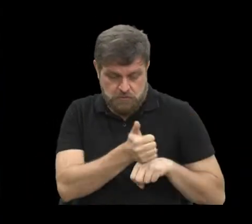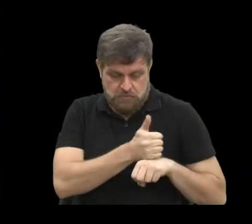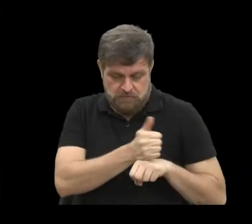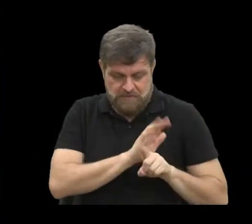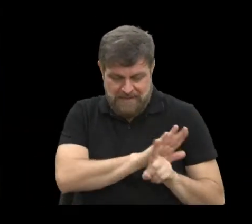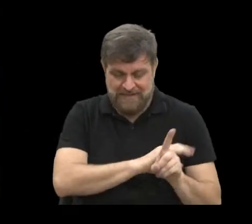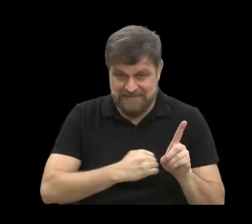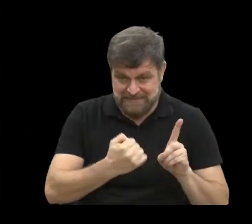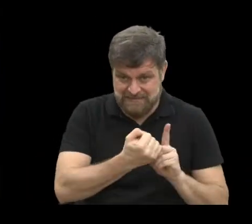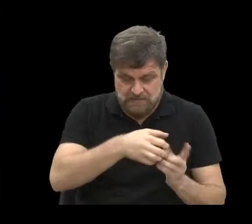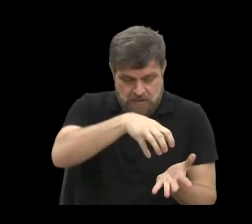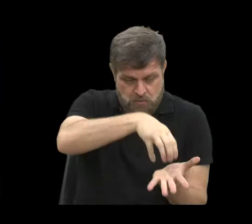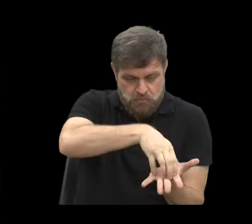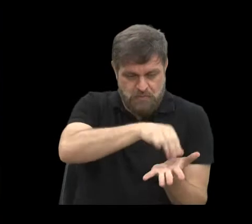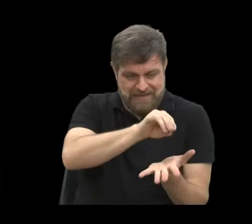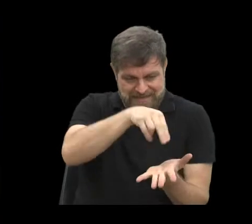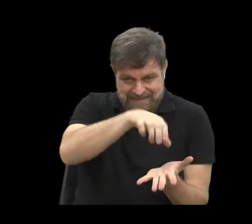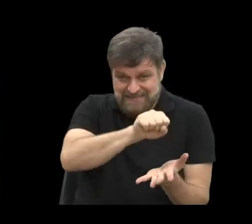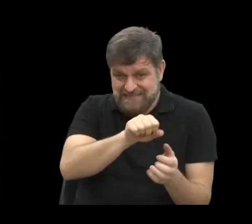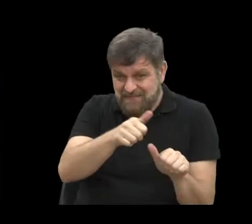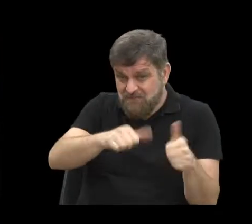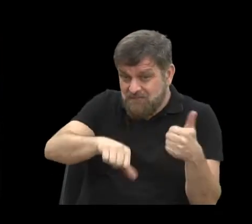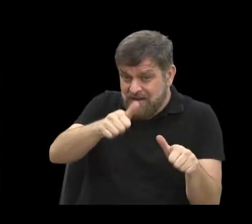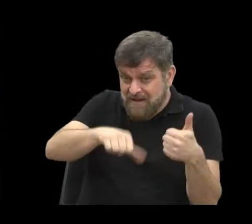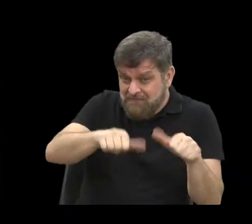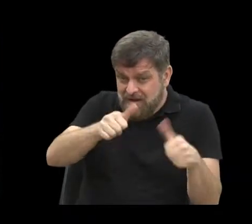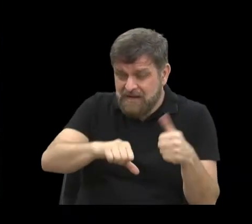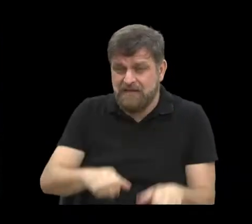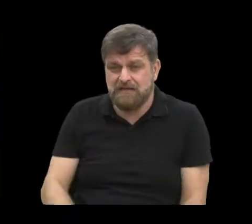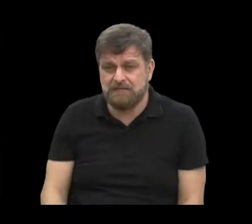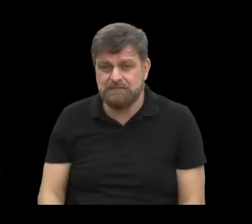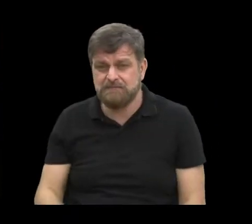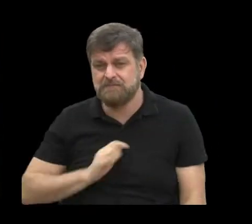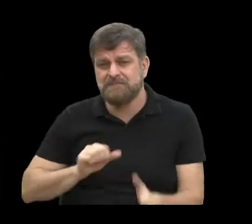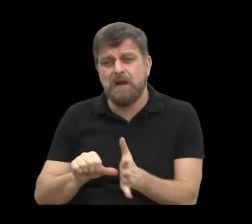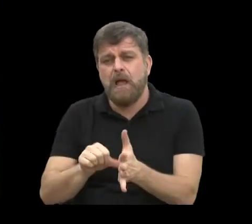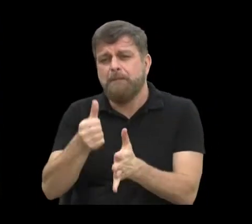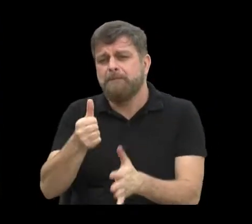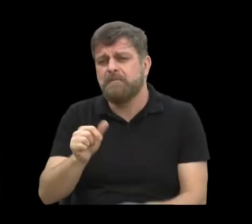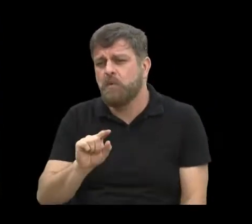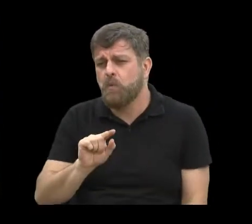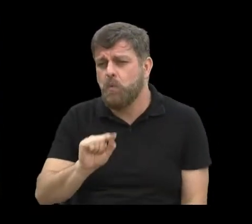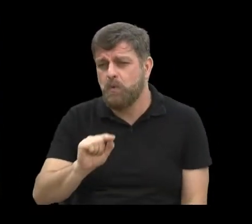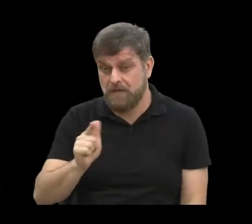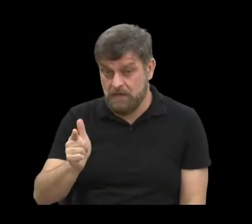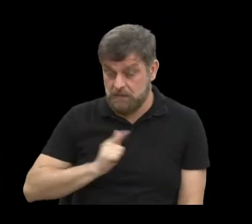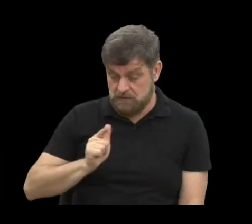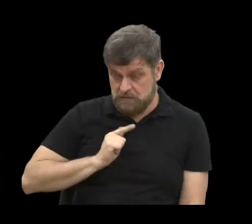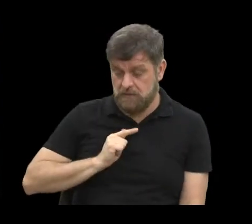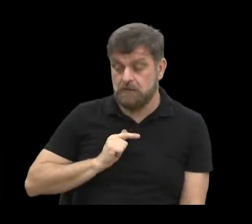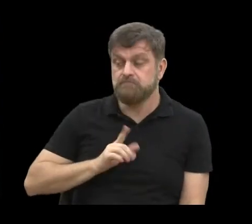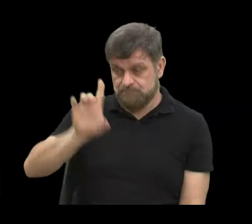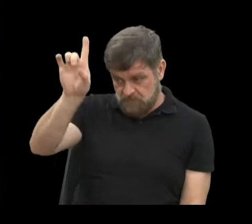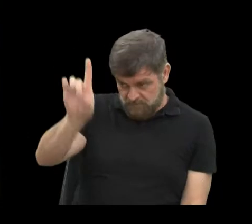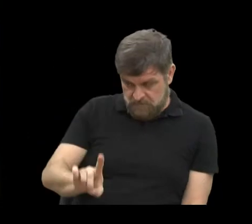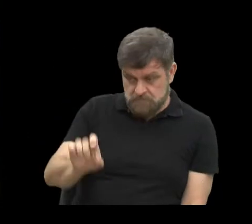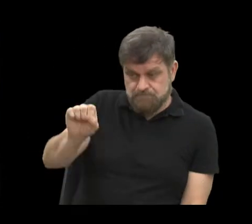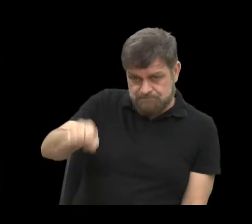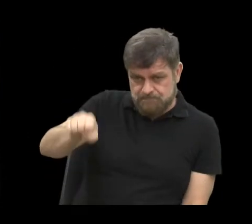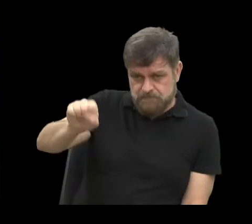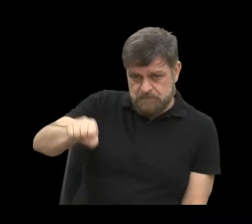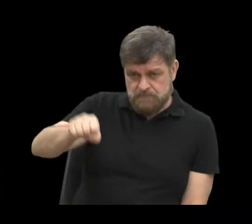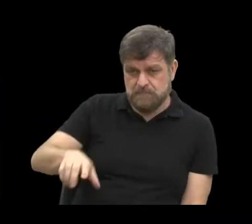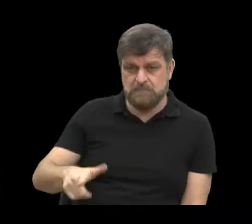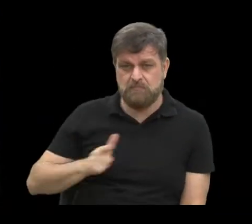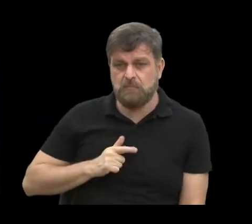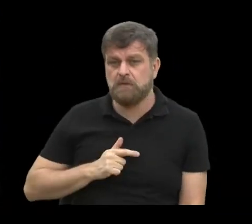social do INSS, que vai indicar, primeiro, se há ou não uma deficiência. Então, pode-se concluir